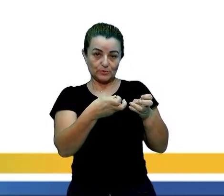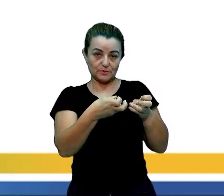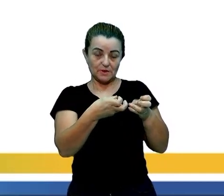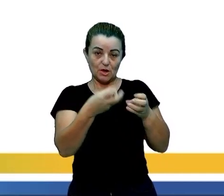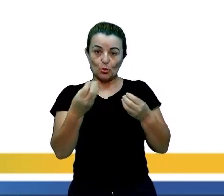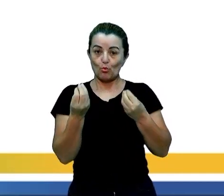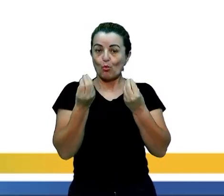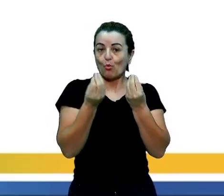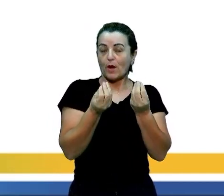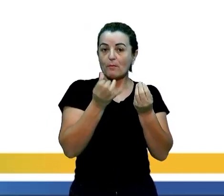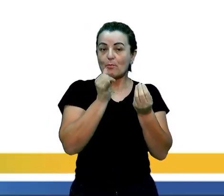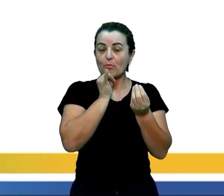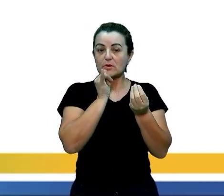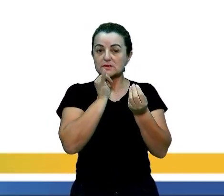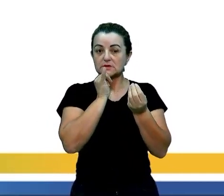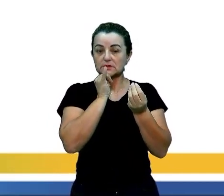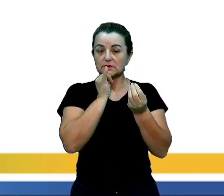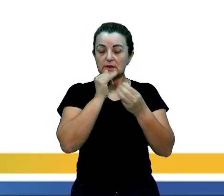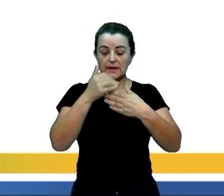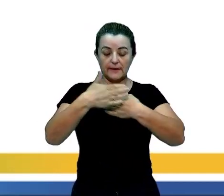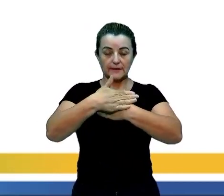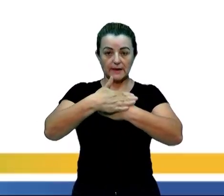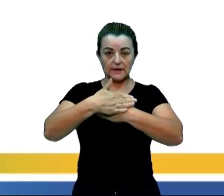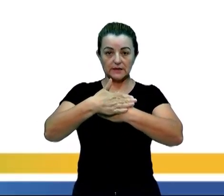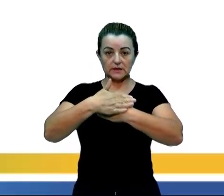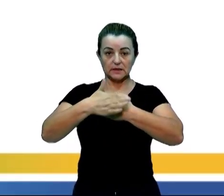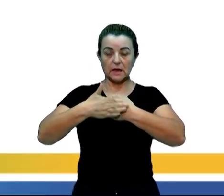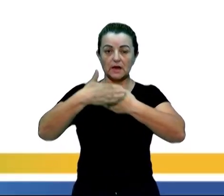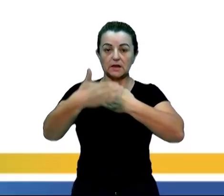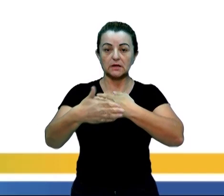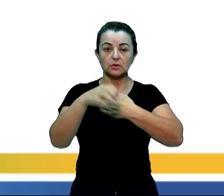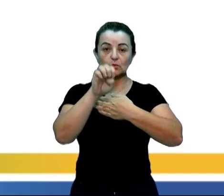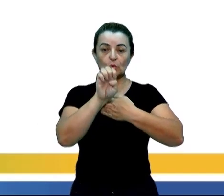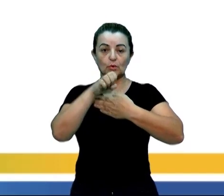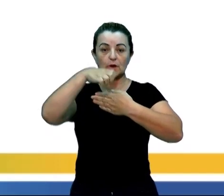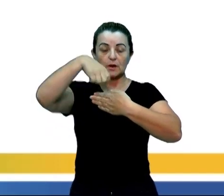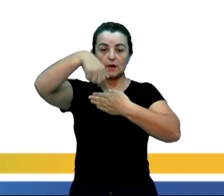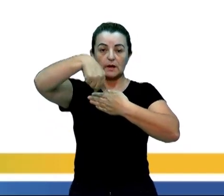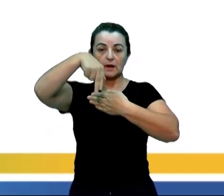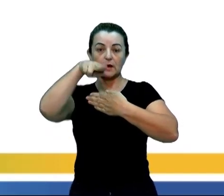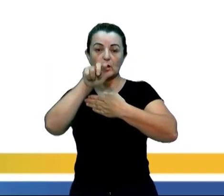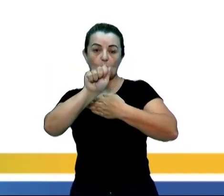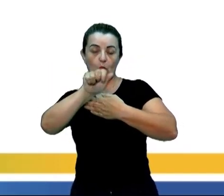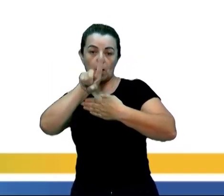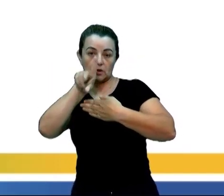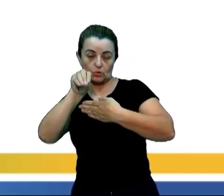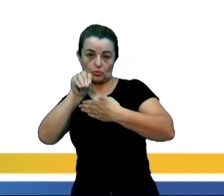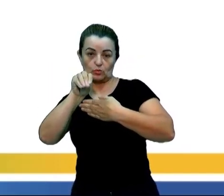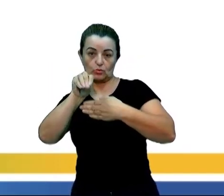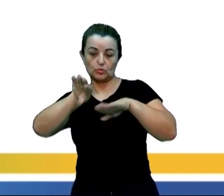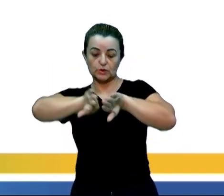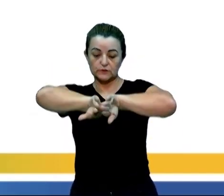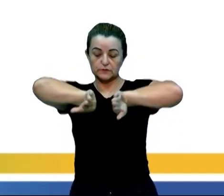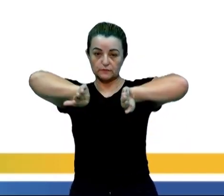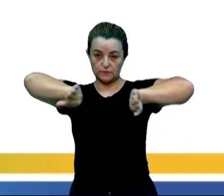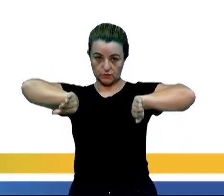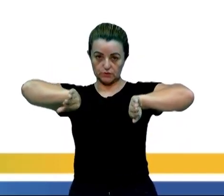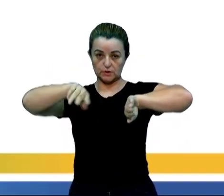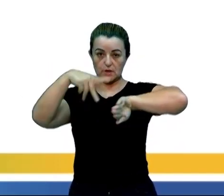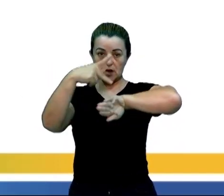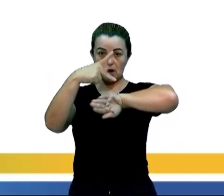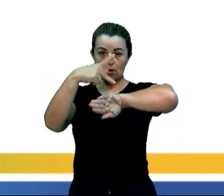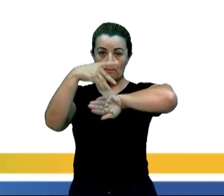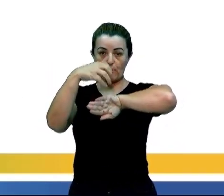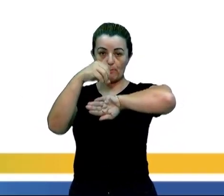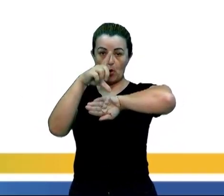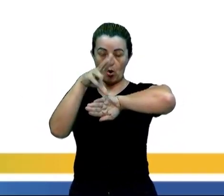é dada a partir da linha do Equador, né, que divide o nosso planeta em dois polos, em duas áreas, a parte norte